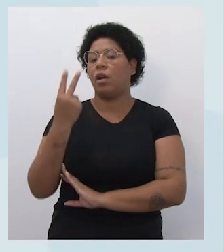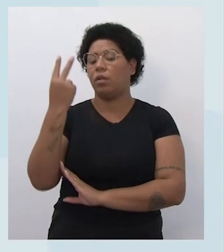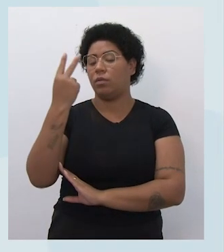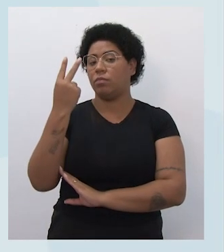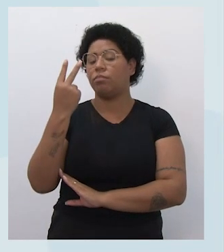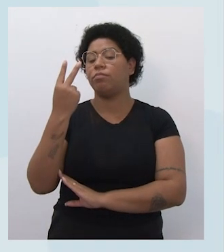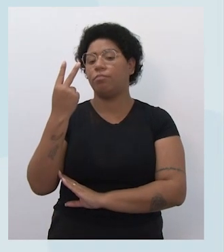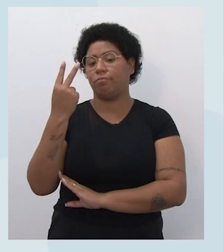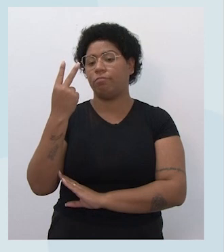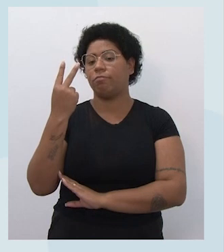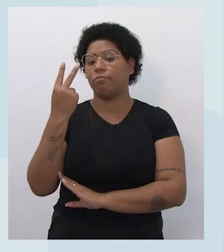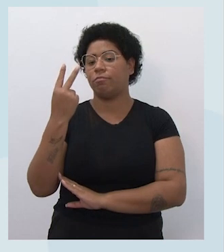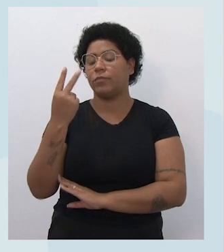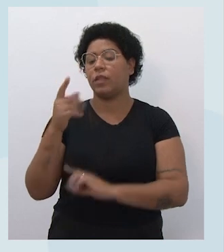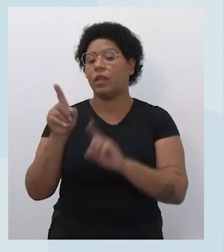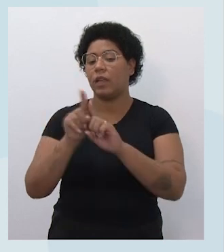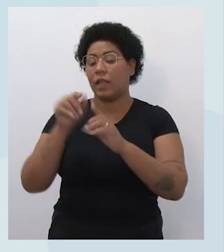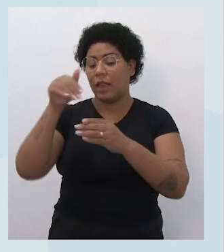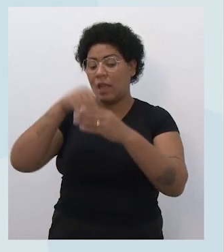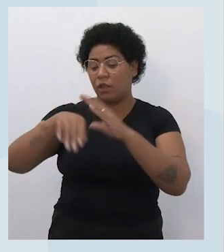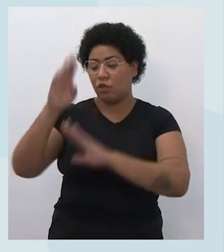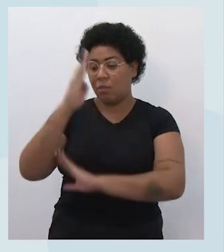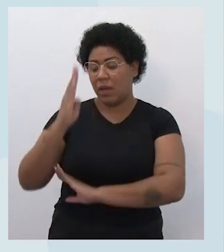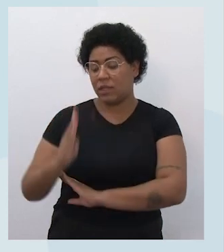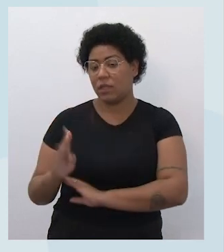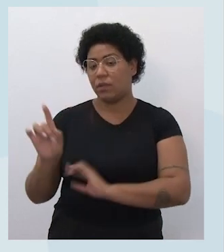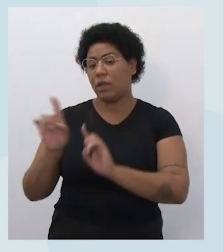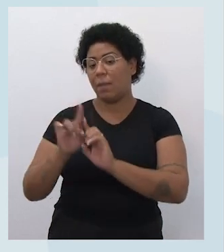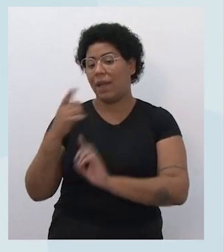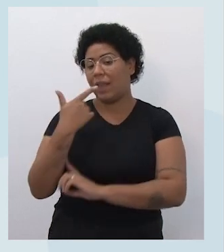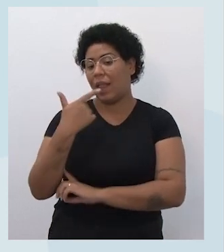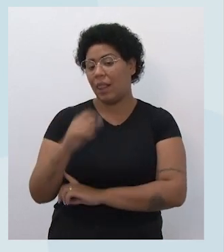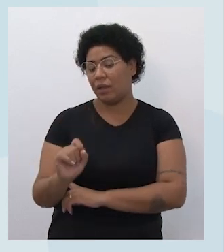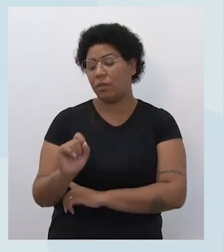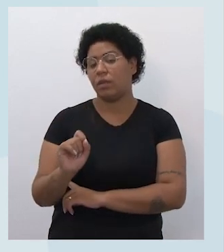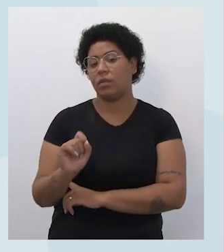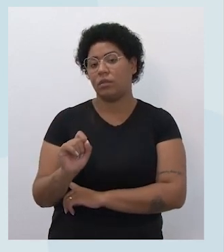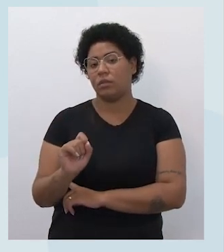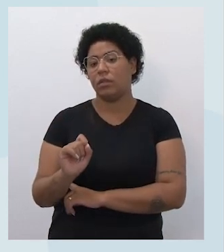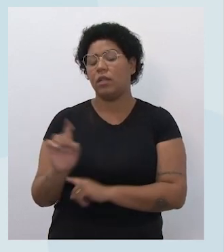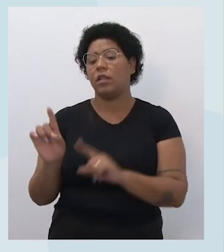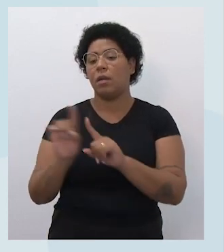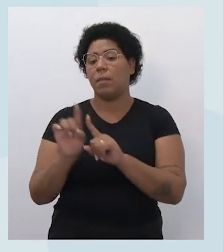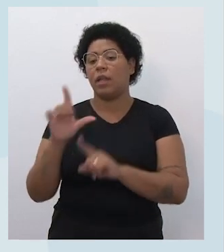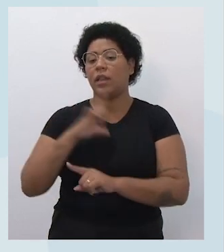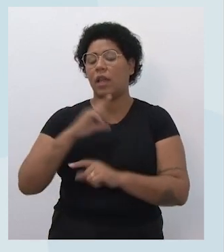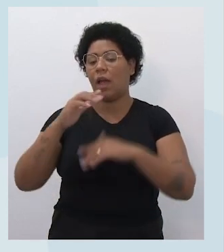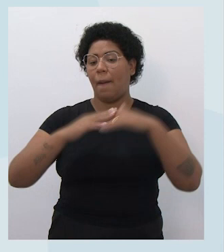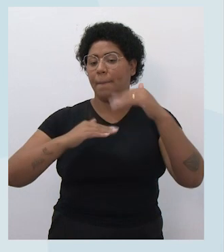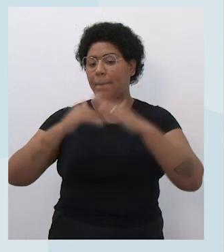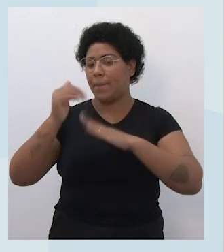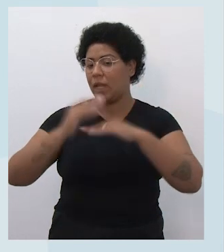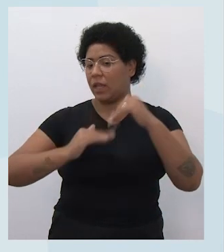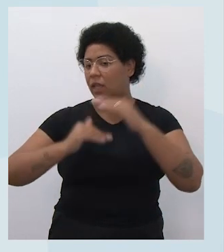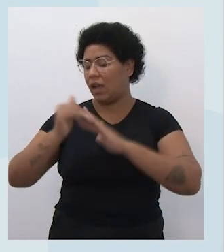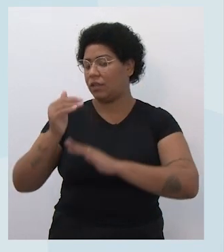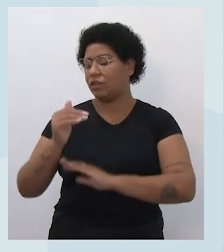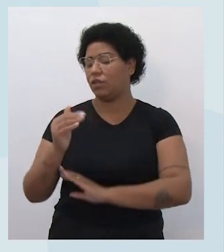da diversidade cultural brasileira. Então, para o 9º ano, temos aí as habilidades, né, que articulam esse